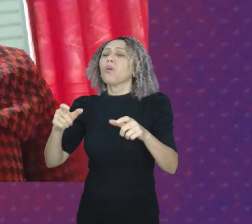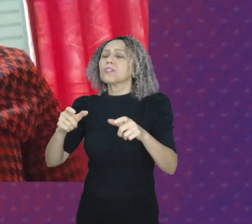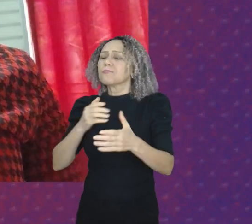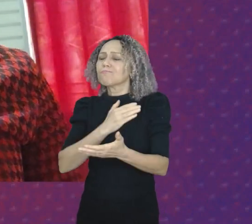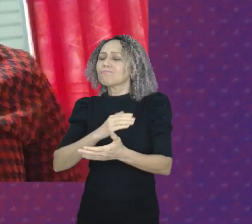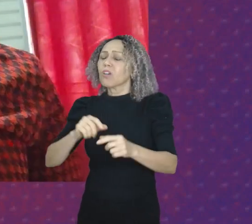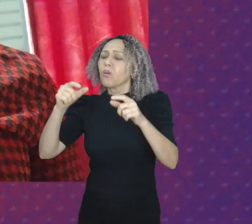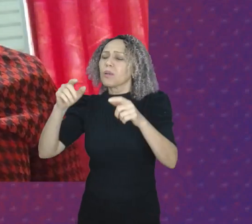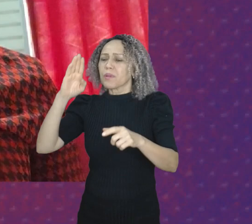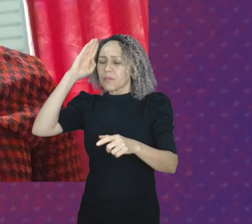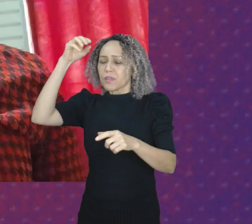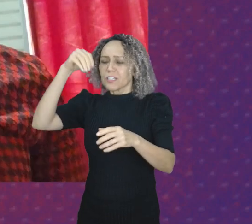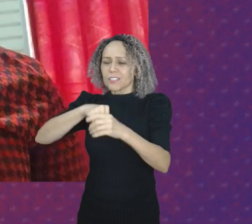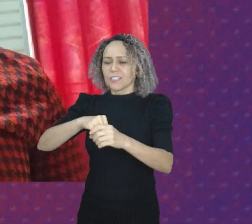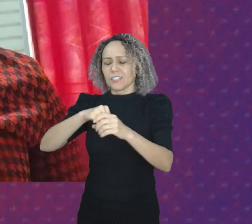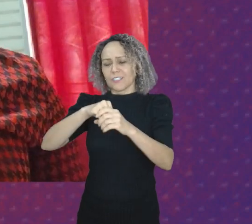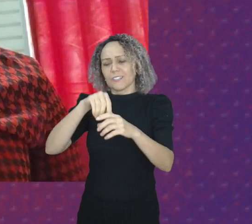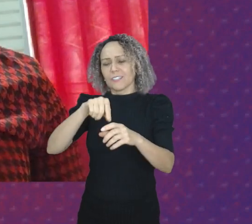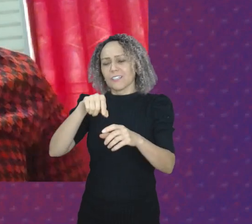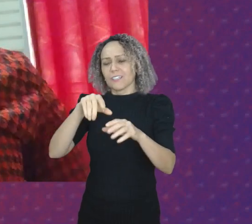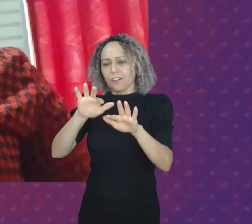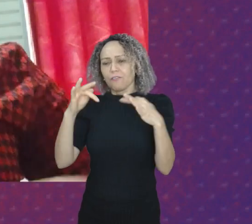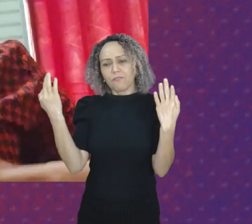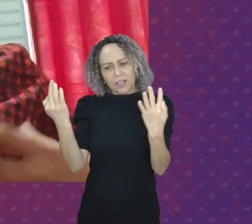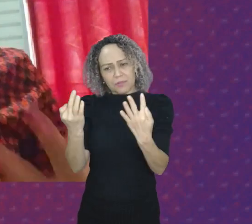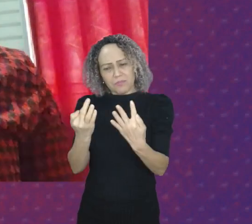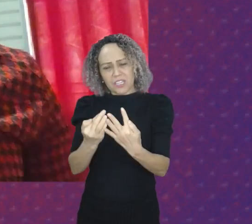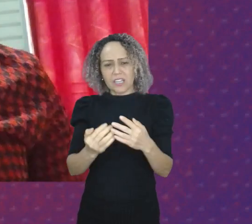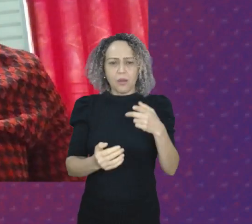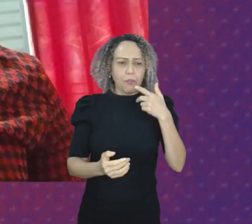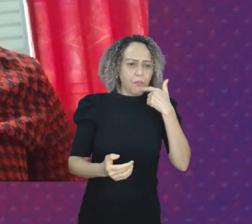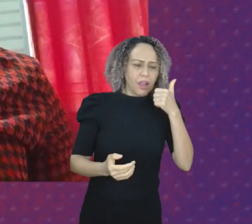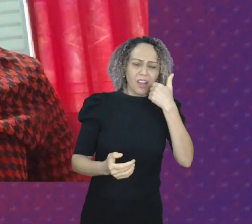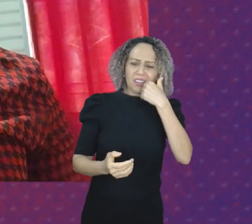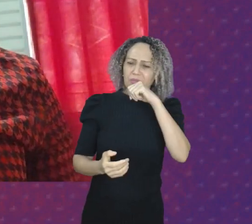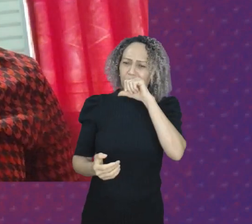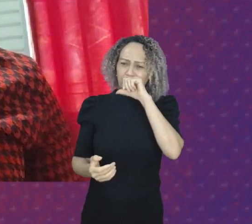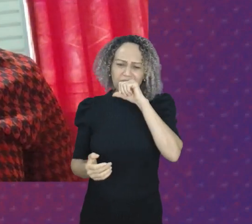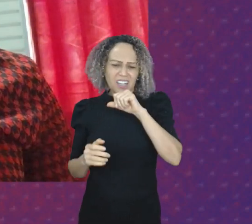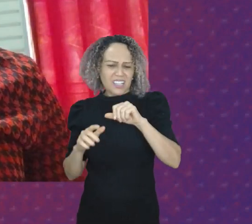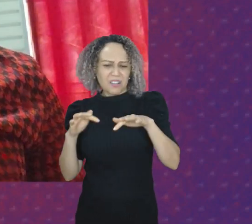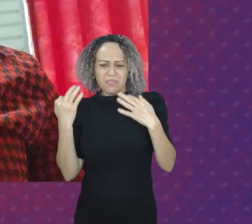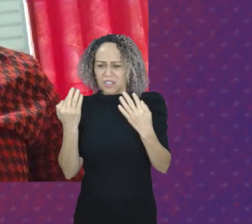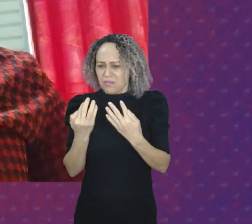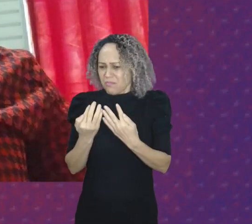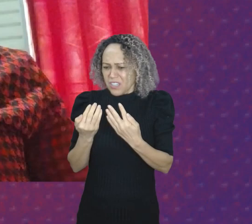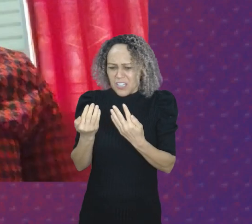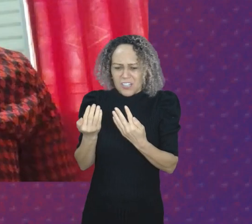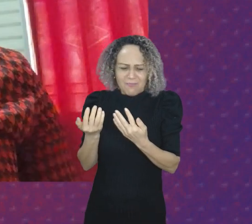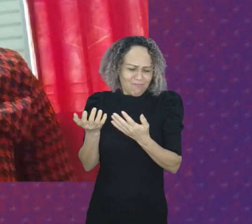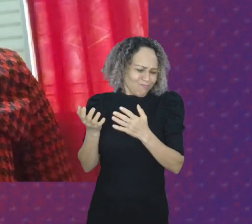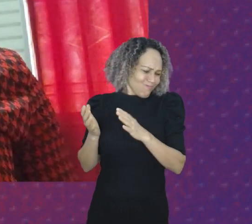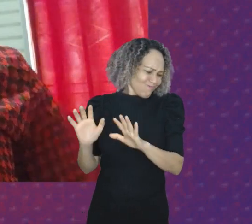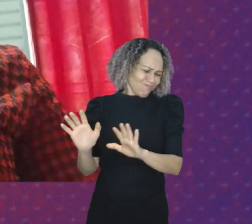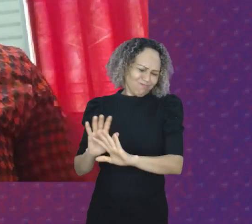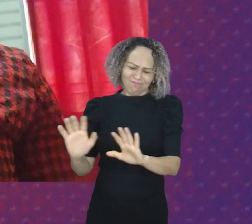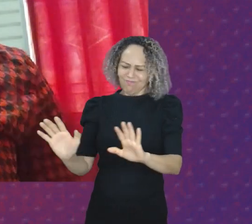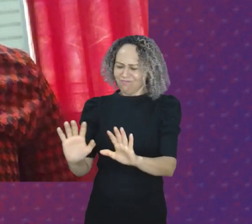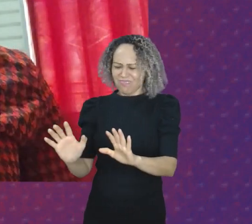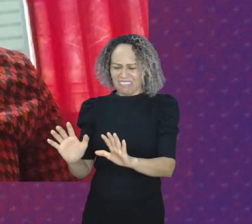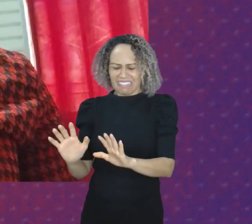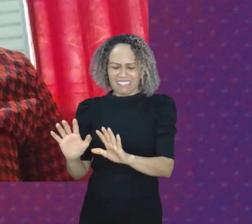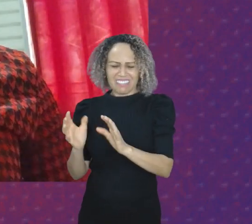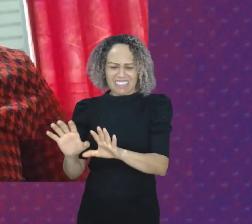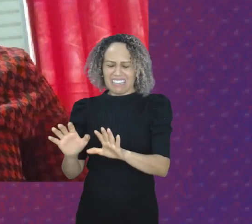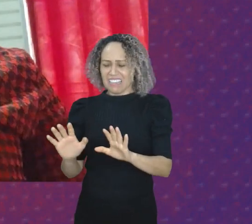a minha identidade de gênero. Então, dessa forma, eu sou convidada a sair de dentro de casa. Então, se eu saio de dentro de casa, eu vou morar